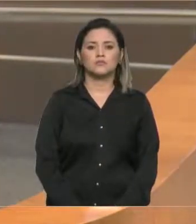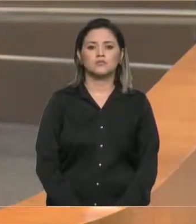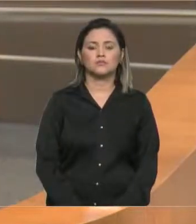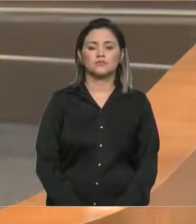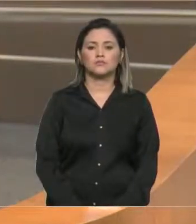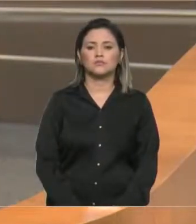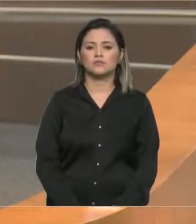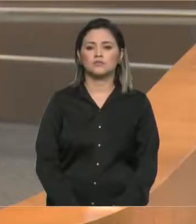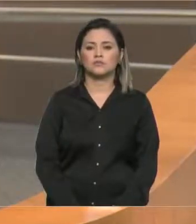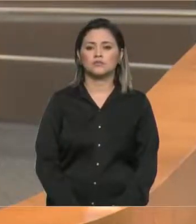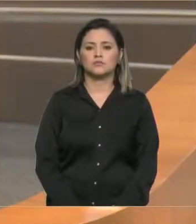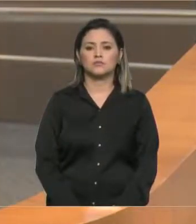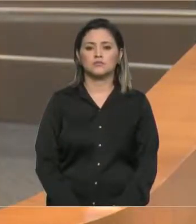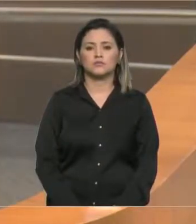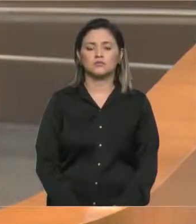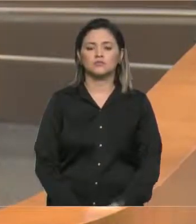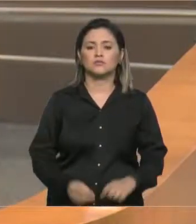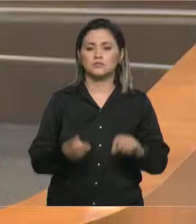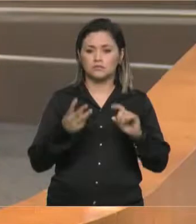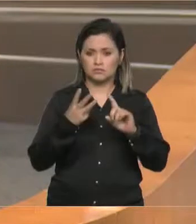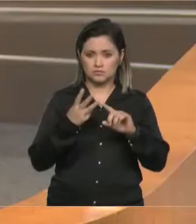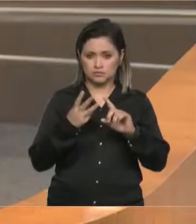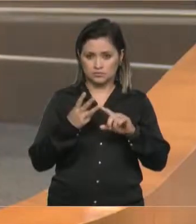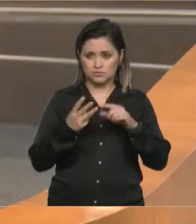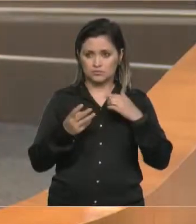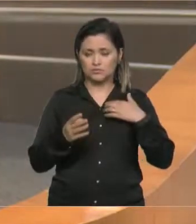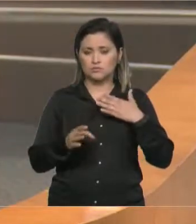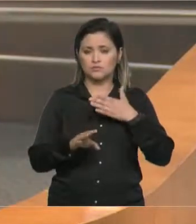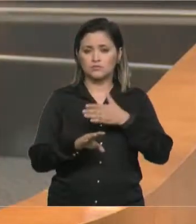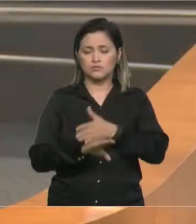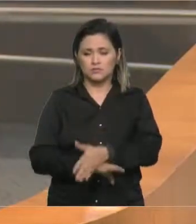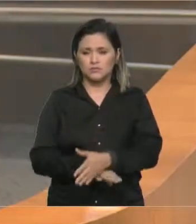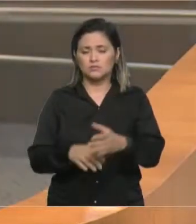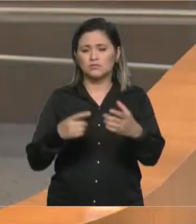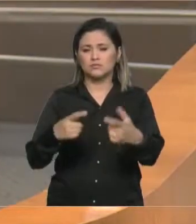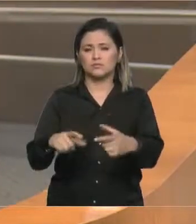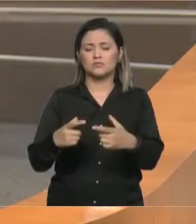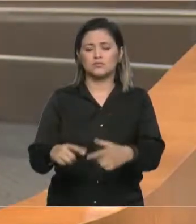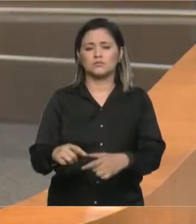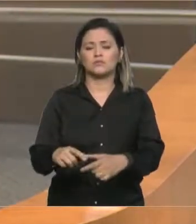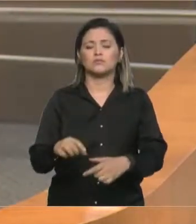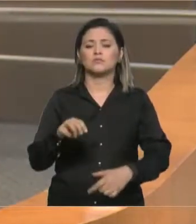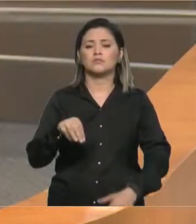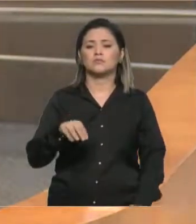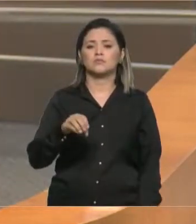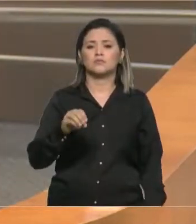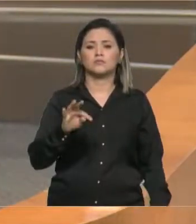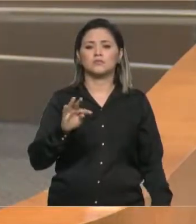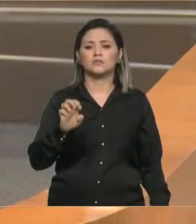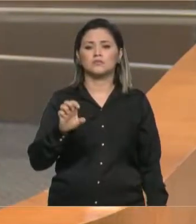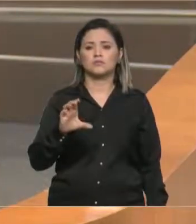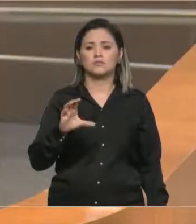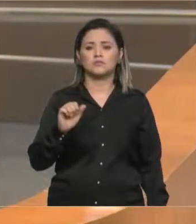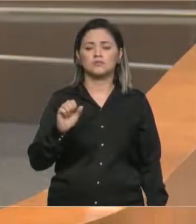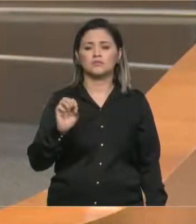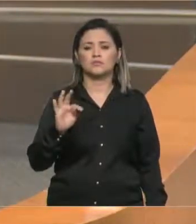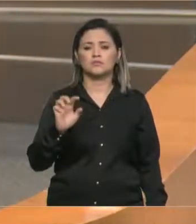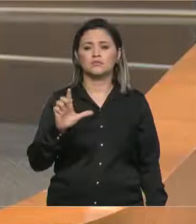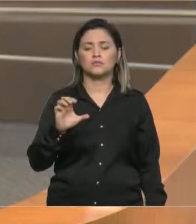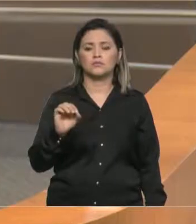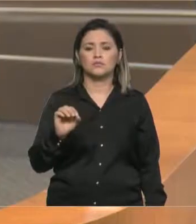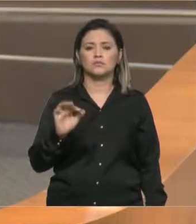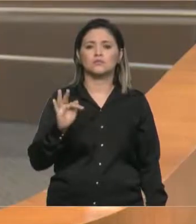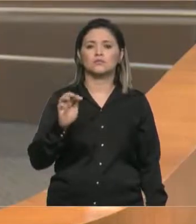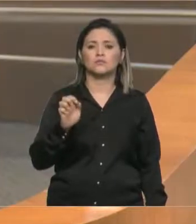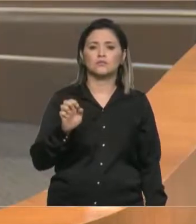fiz nos bairros de Monte Castelo, Fé em Deus. E nas minhas andanças por esses bairros,